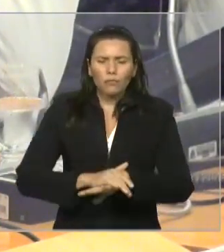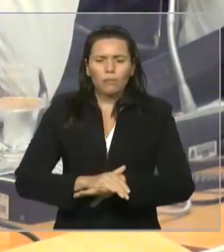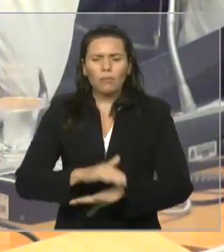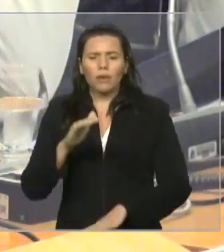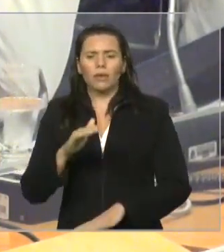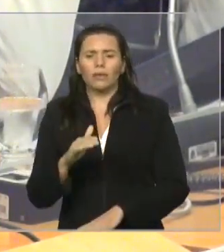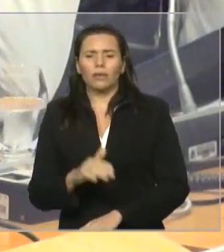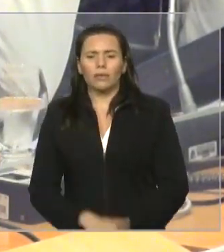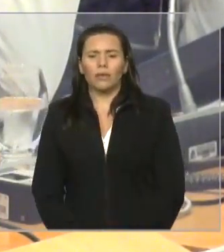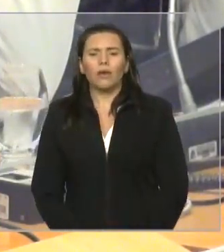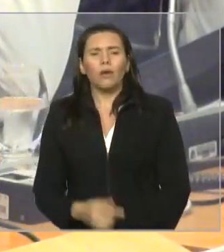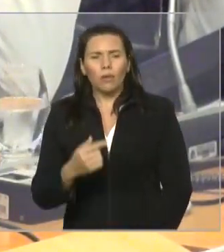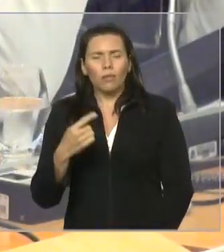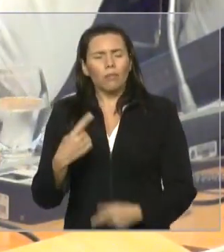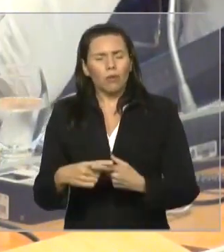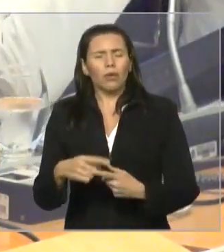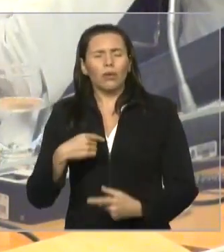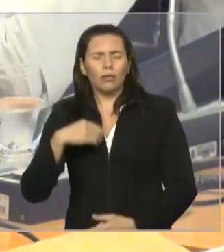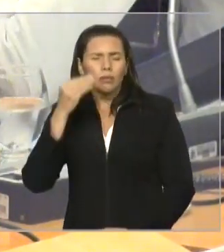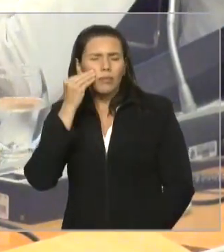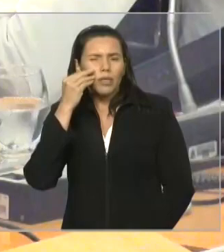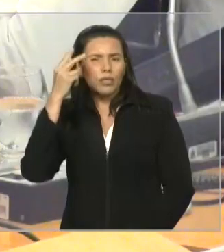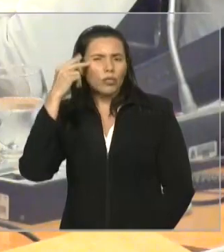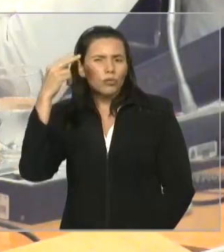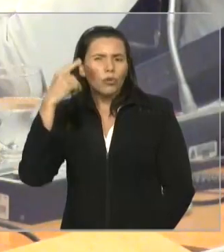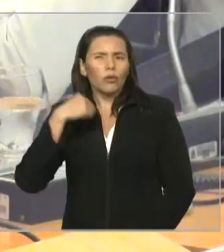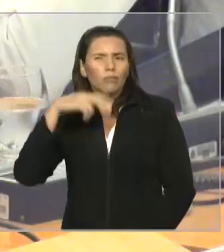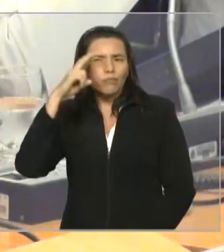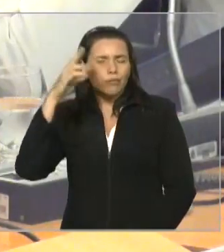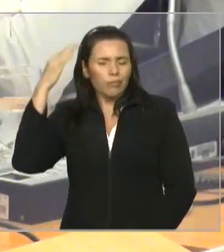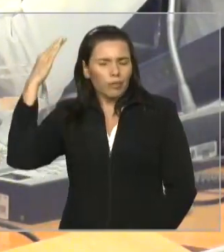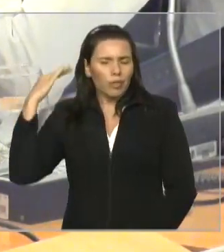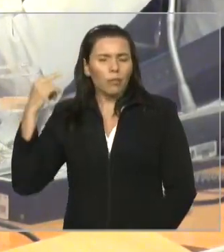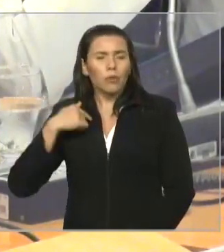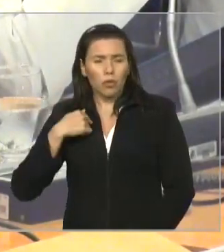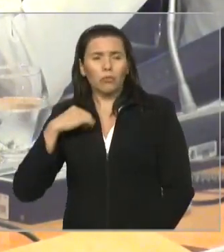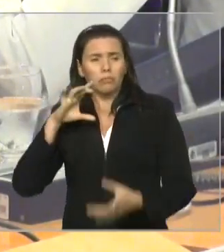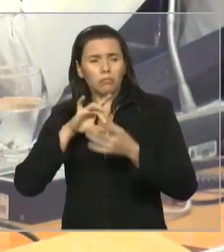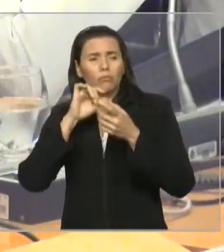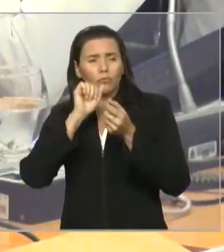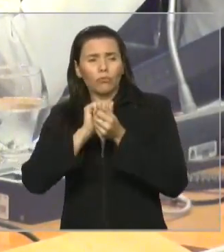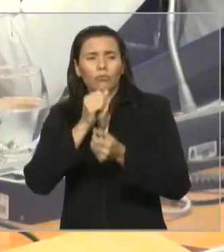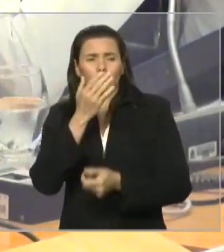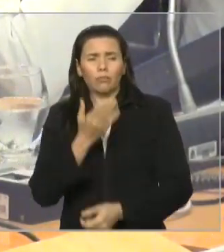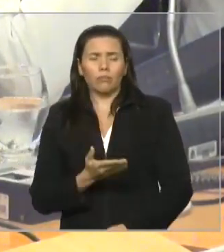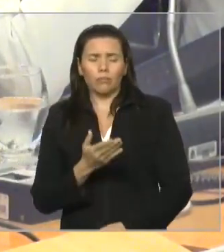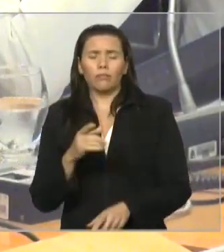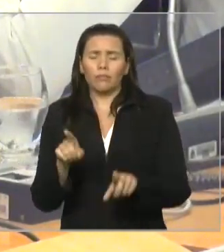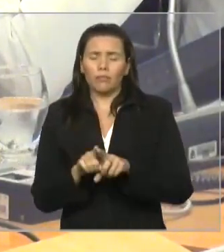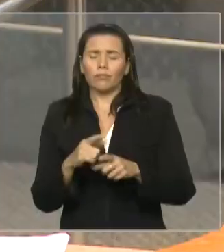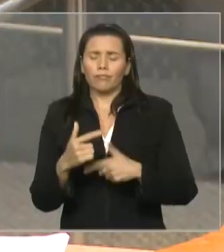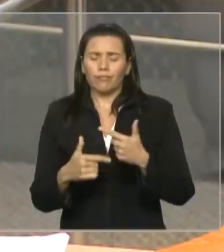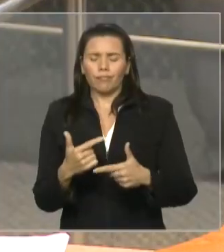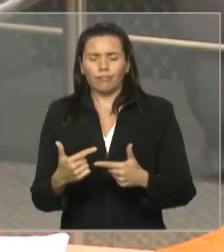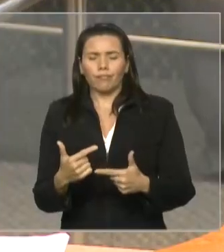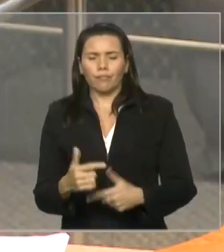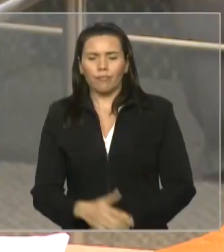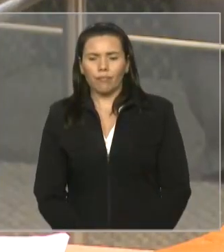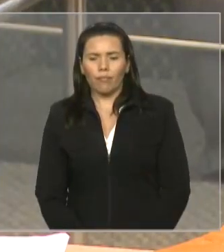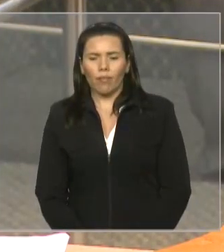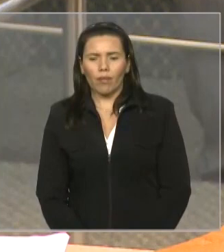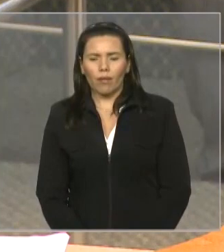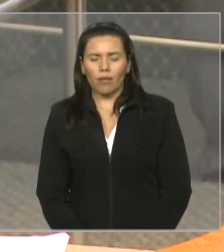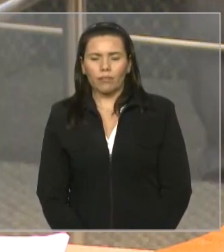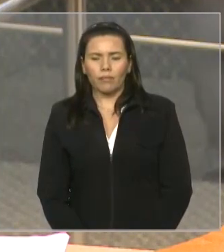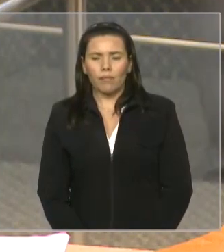trouxe até aqui em relação a essa luta, né, do qual eu quero associar-me ao seu pronunciamento. Obrigado. Deputado Wendel.